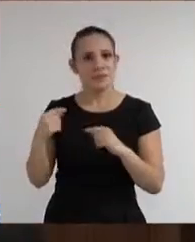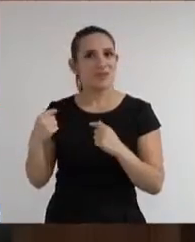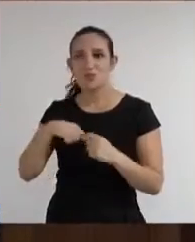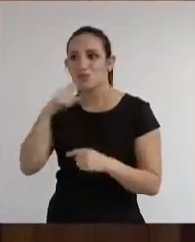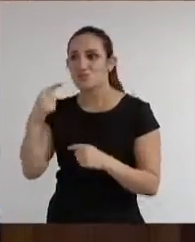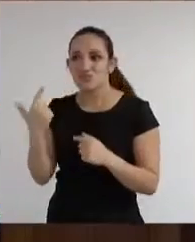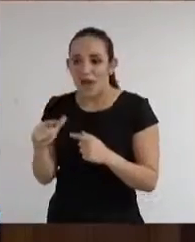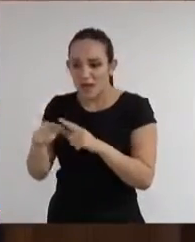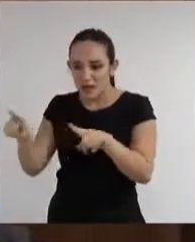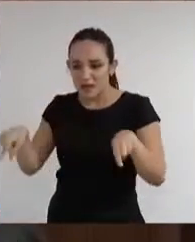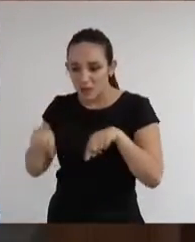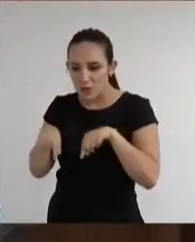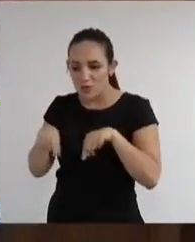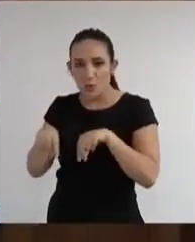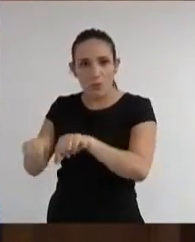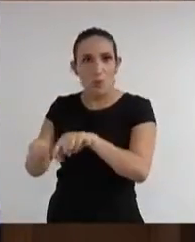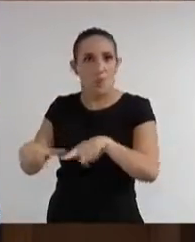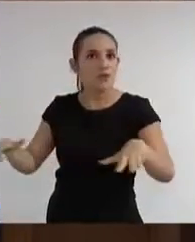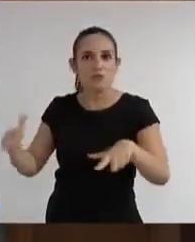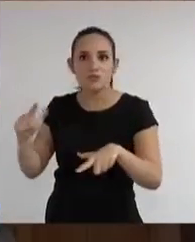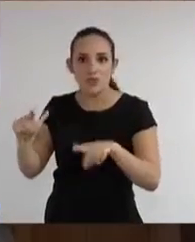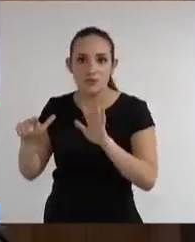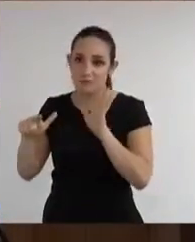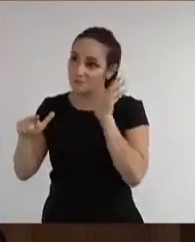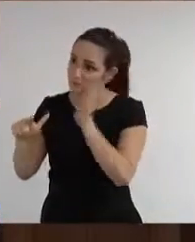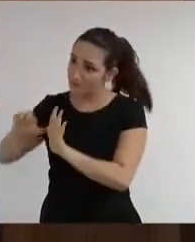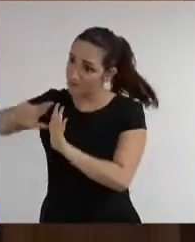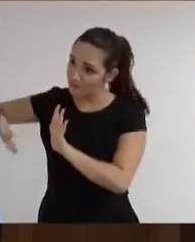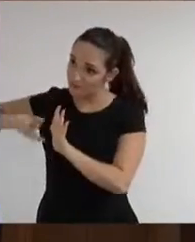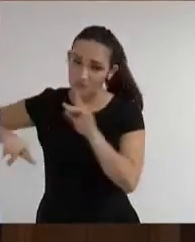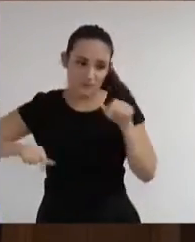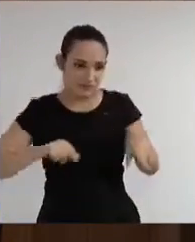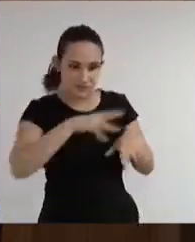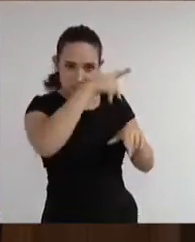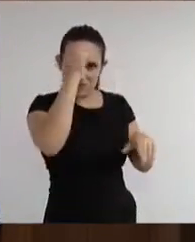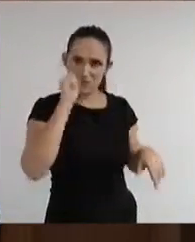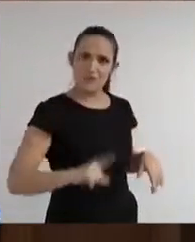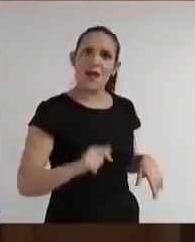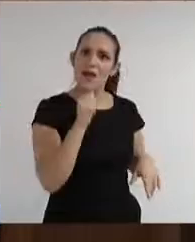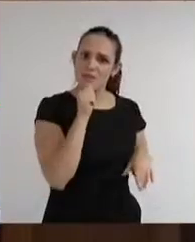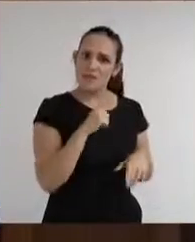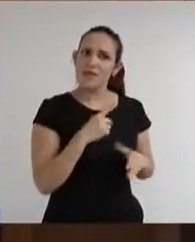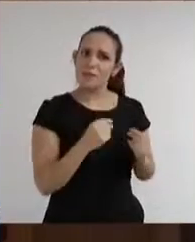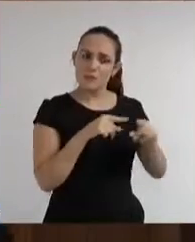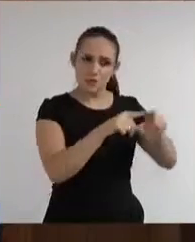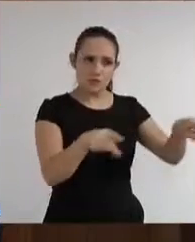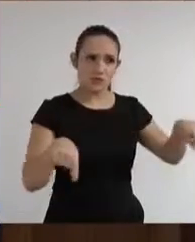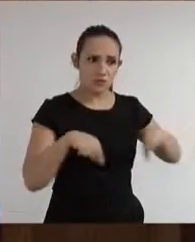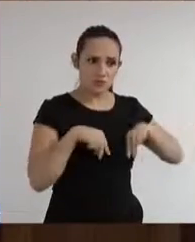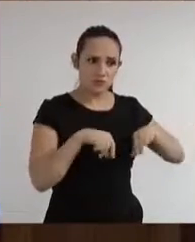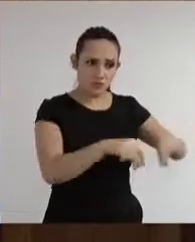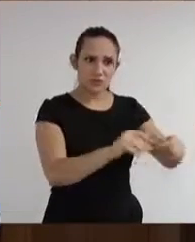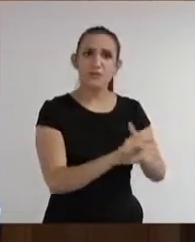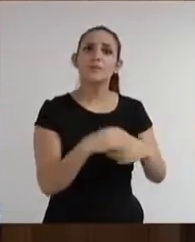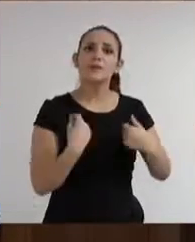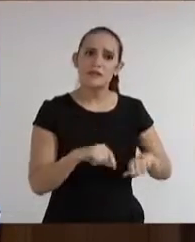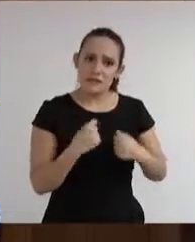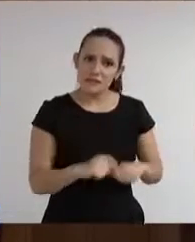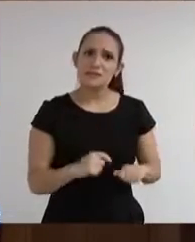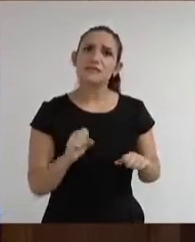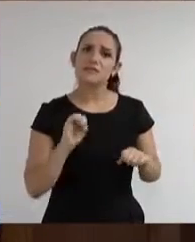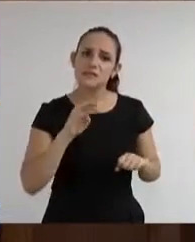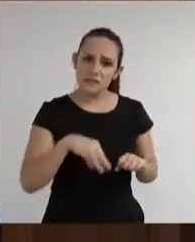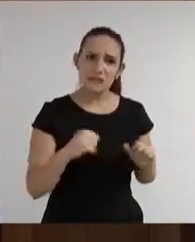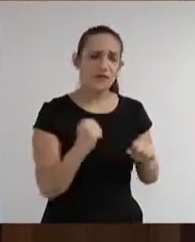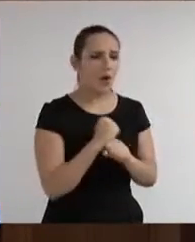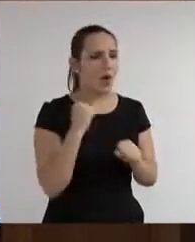Campo Grande nós temos áreas aí, inúmeras áreas, inclusive, se não for habitada, vai ficando feia a cidade, precisamos expandir,